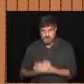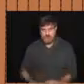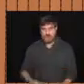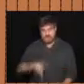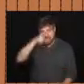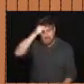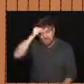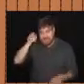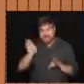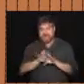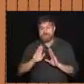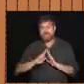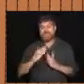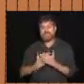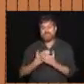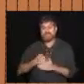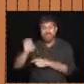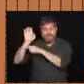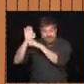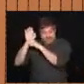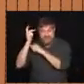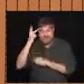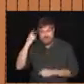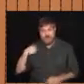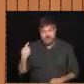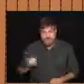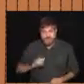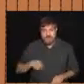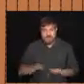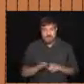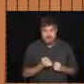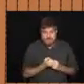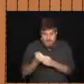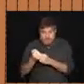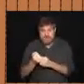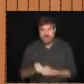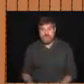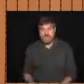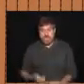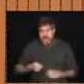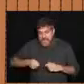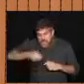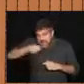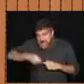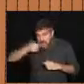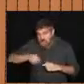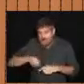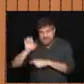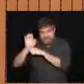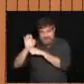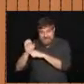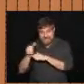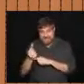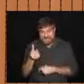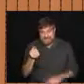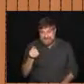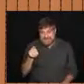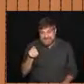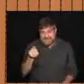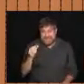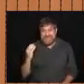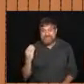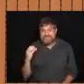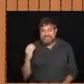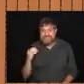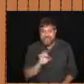escolas estaduais. E nós subsidiamos a merenda do Estado. O Estado dá apenas 60 centavos por